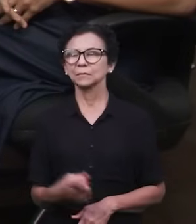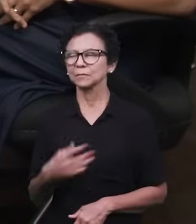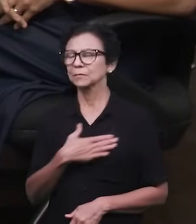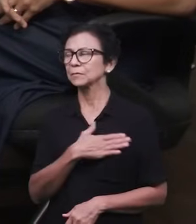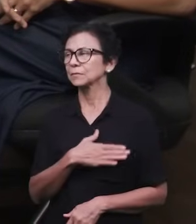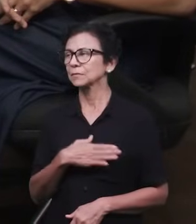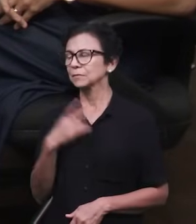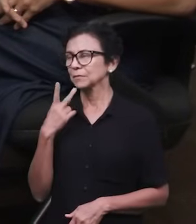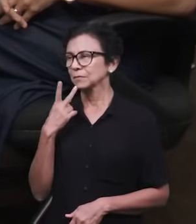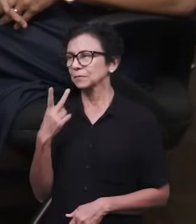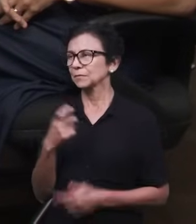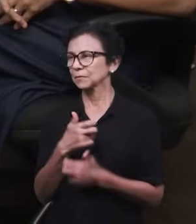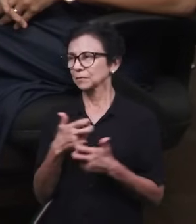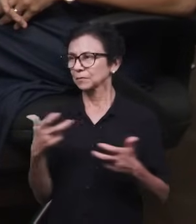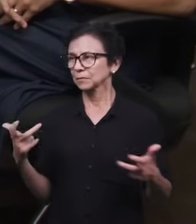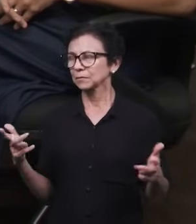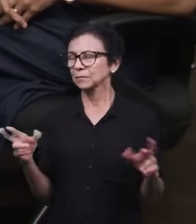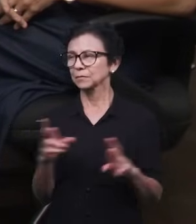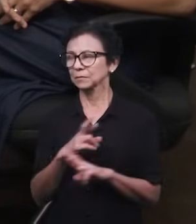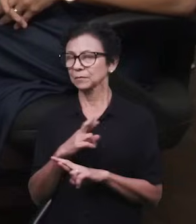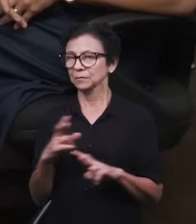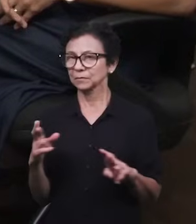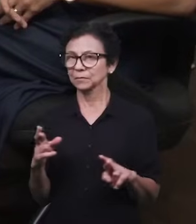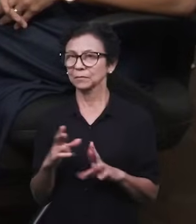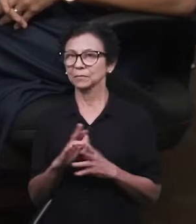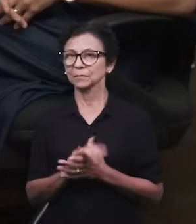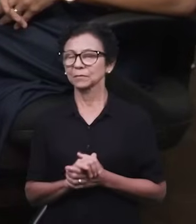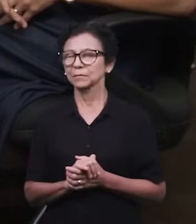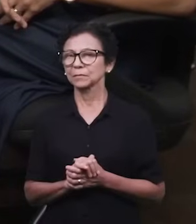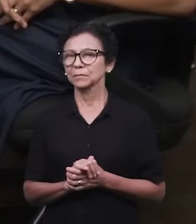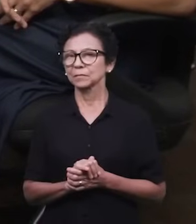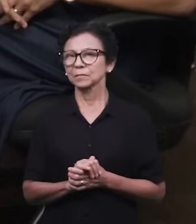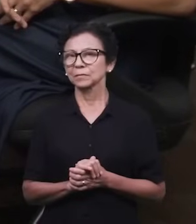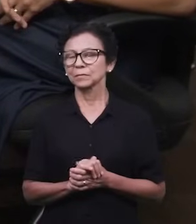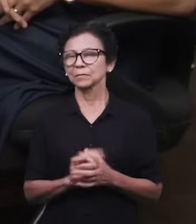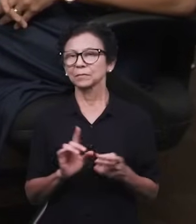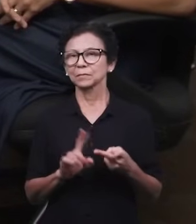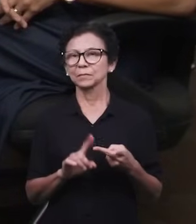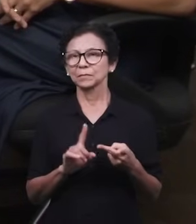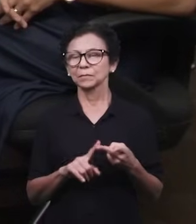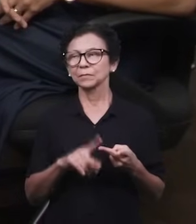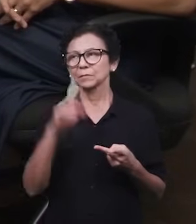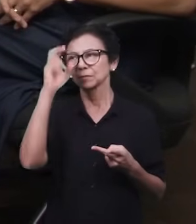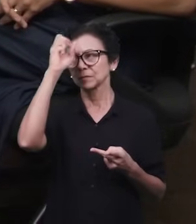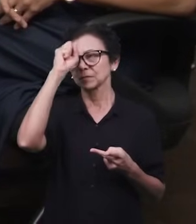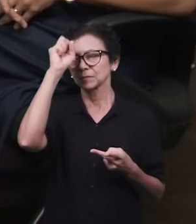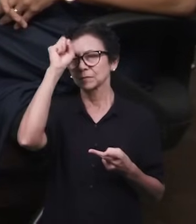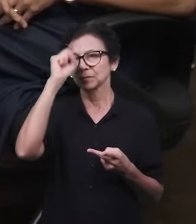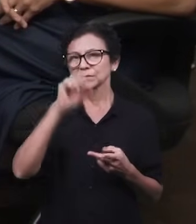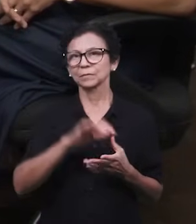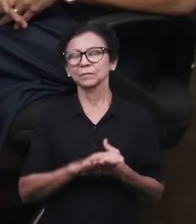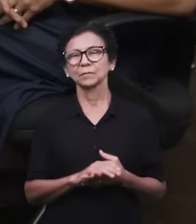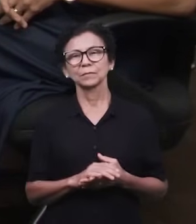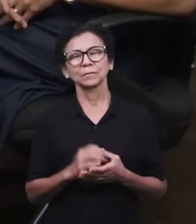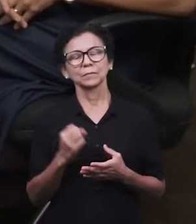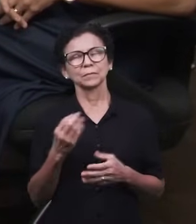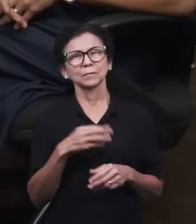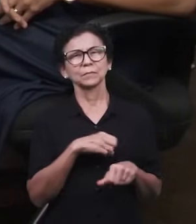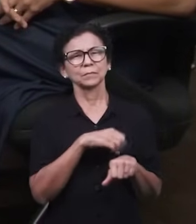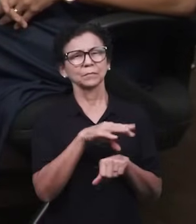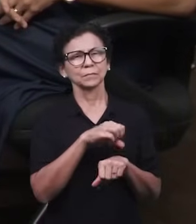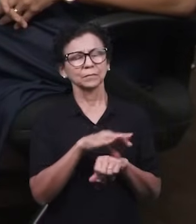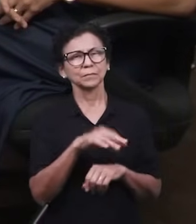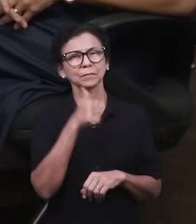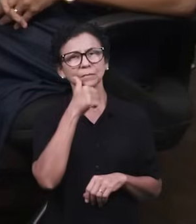os irmãos gostariam de falar alguma coisa em relação ao que a Sara desenvolveu, ao que uma mãe ou um pai